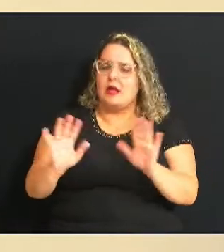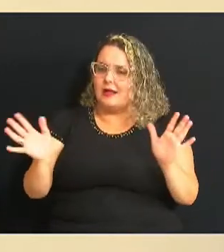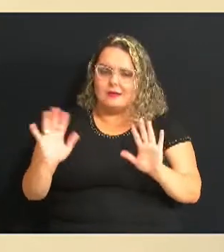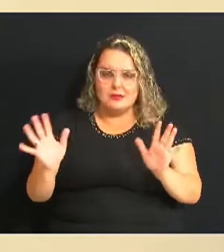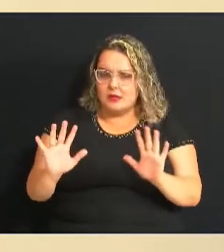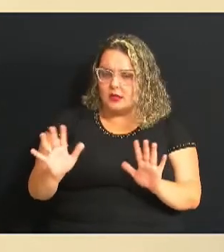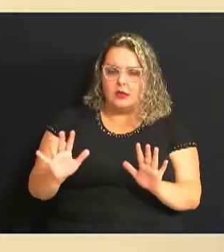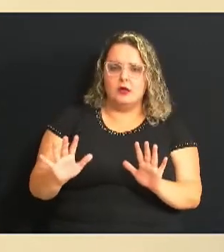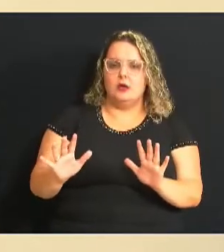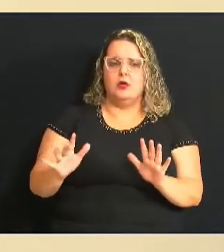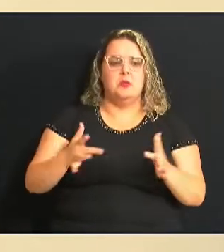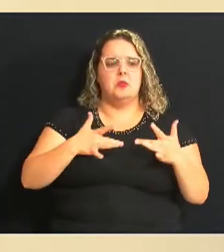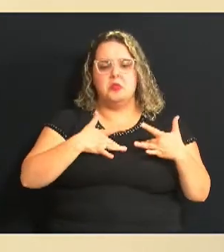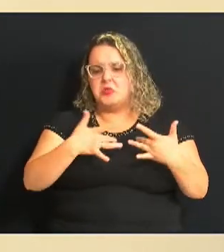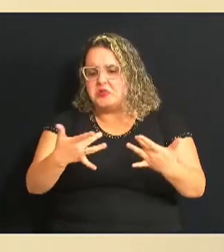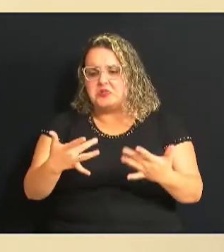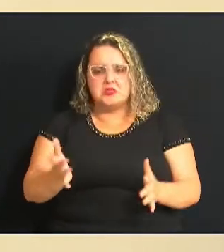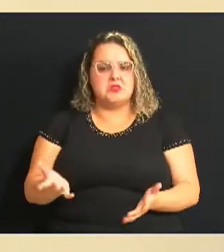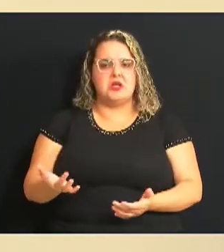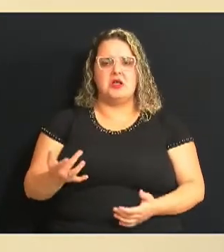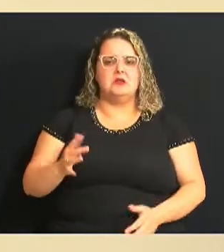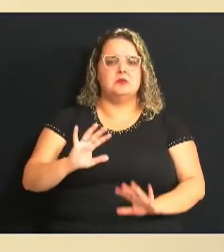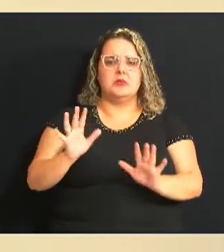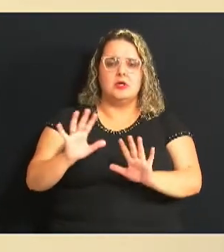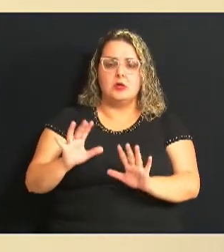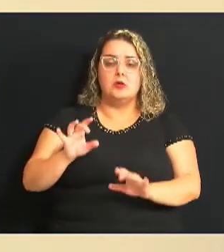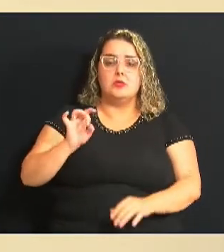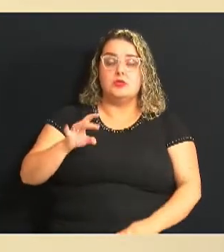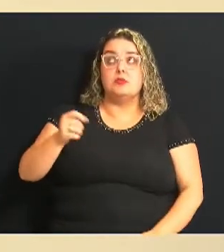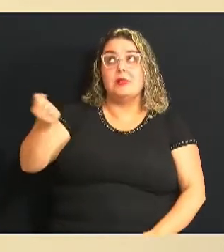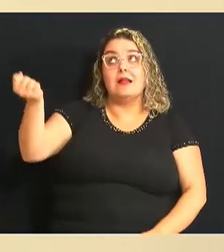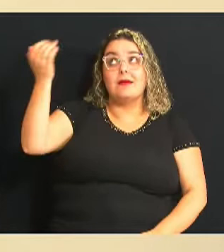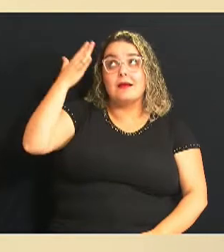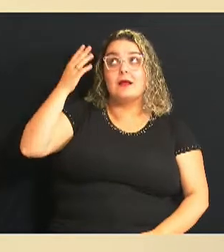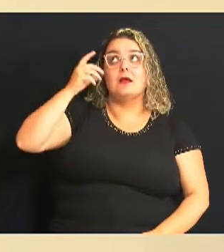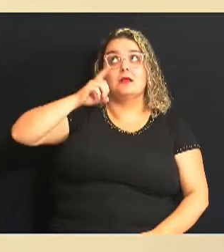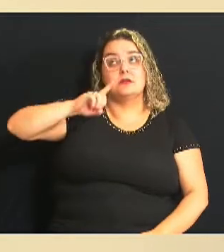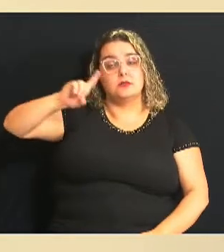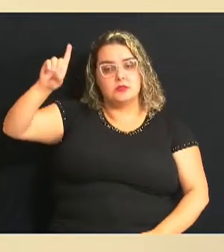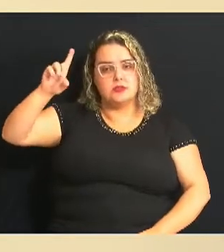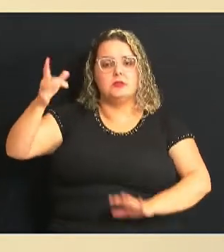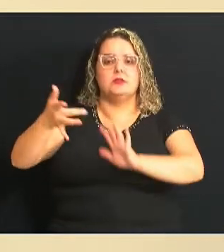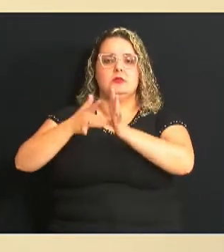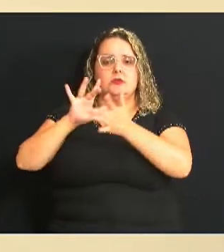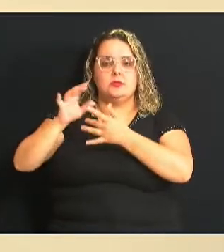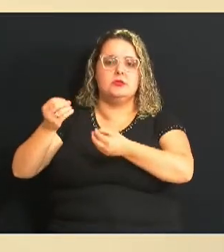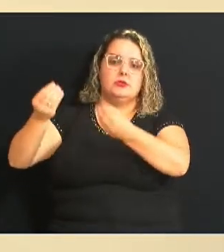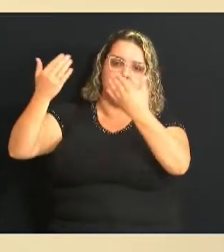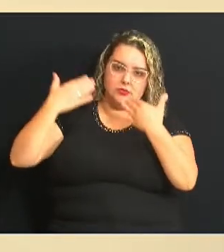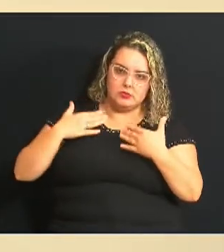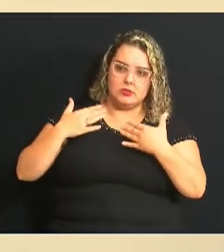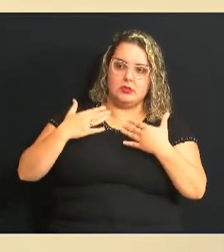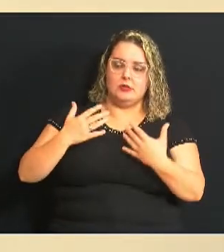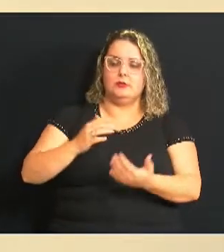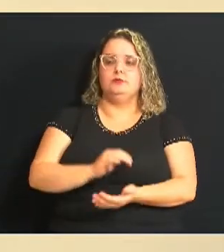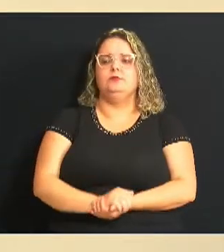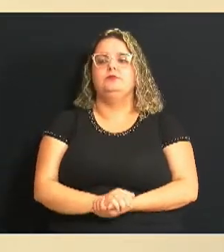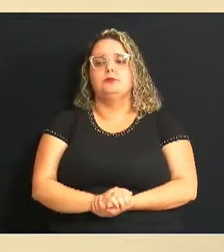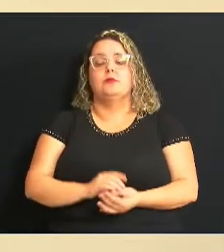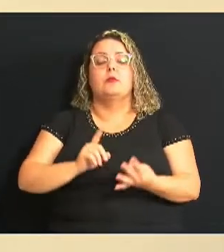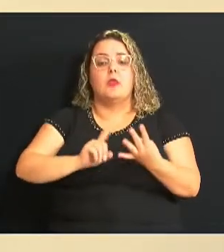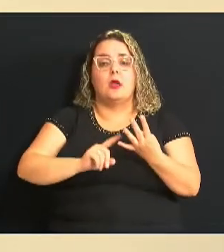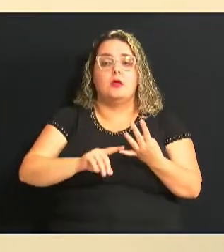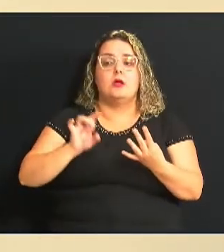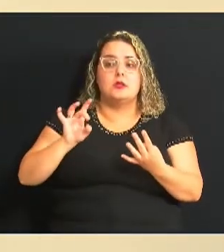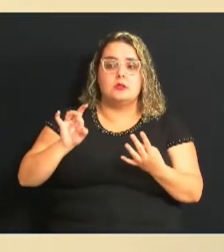e graciosamente salva a humanidade, independentemente do esforço humano. A quarta sola é